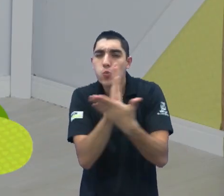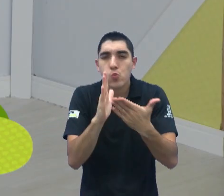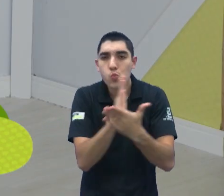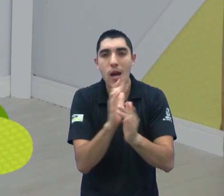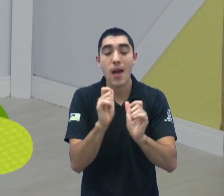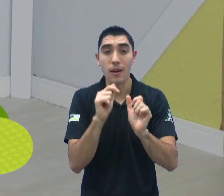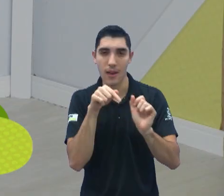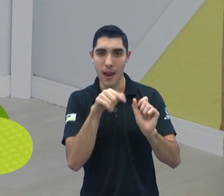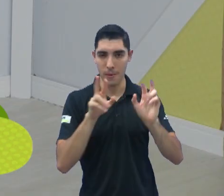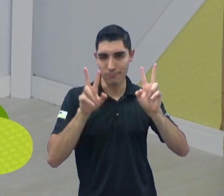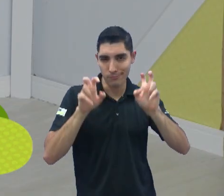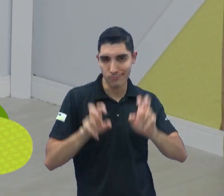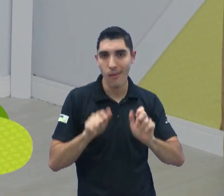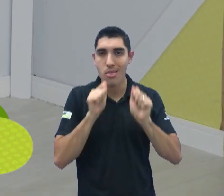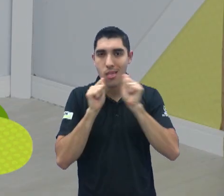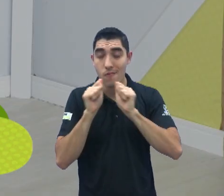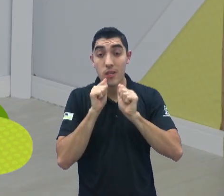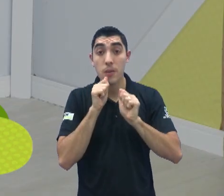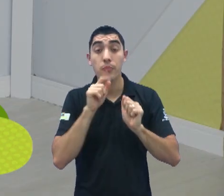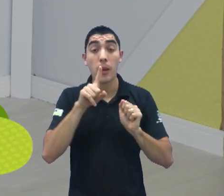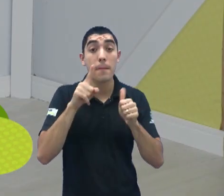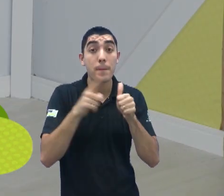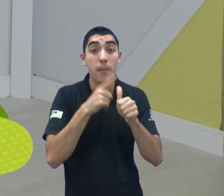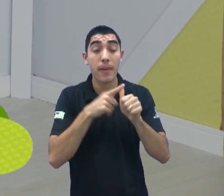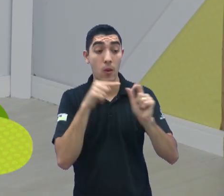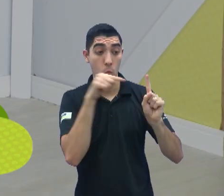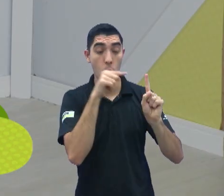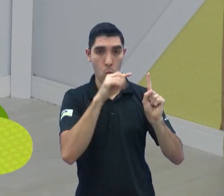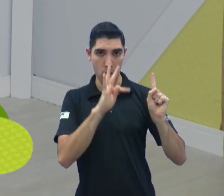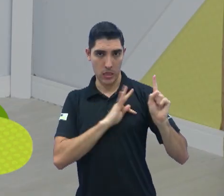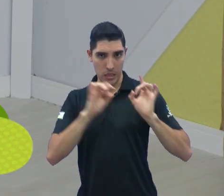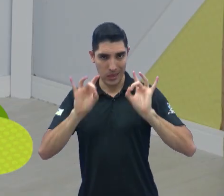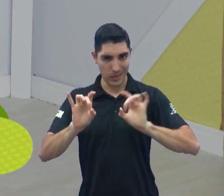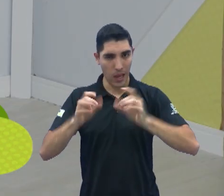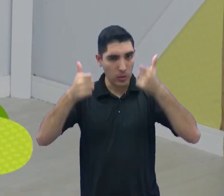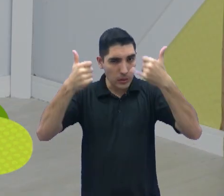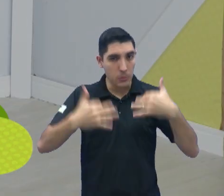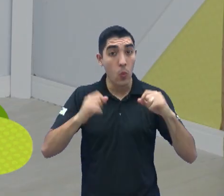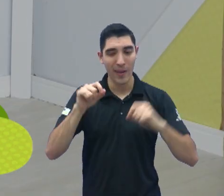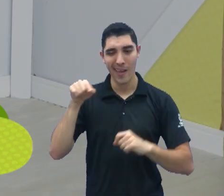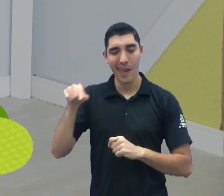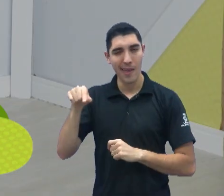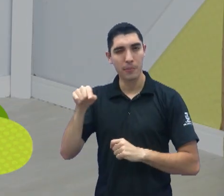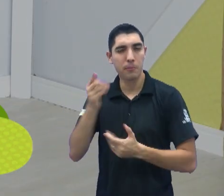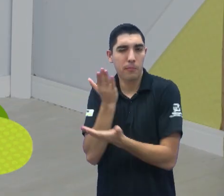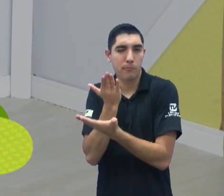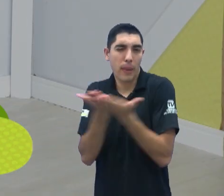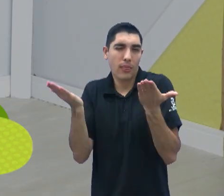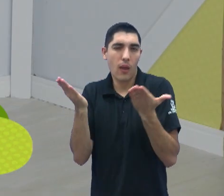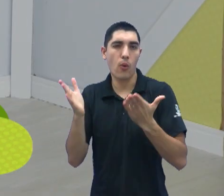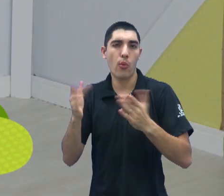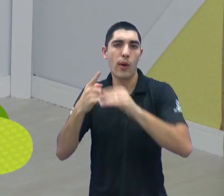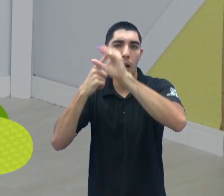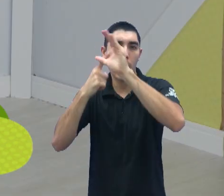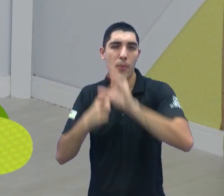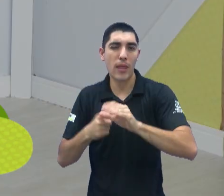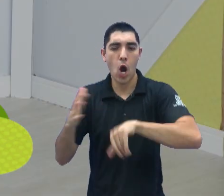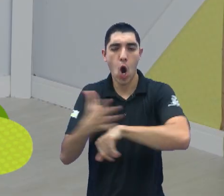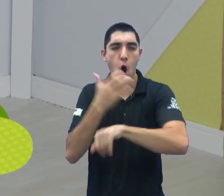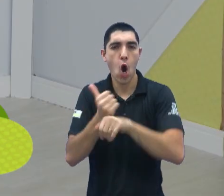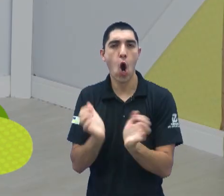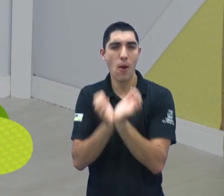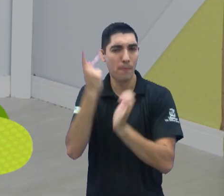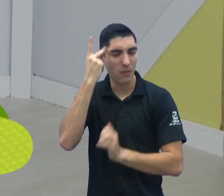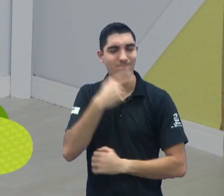o treinador da Águia comenta que a eliminação precoce na Copa Paulista ainda é um fato dolorido. Diz aí,